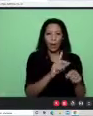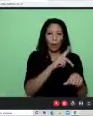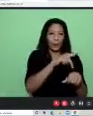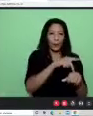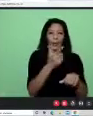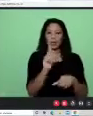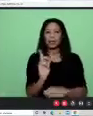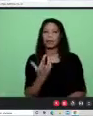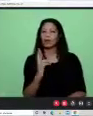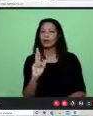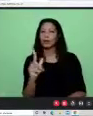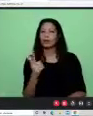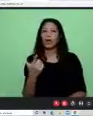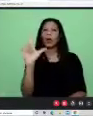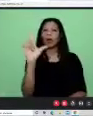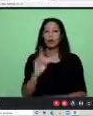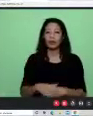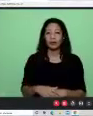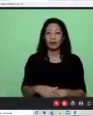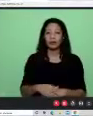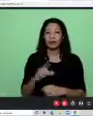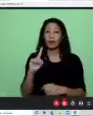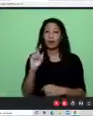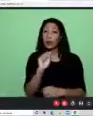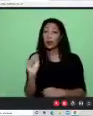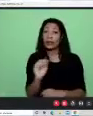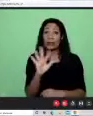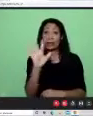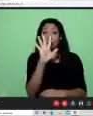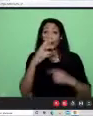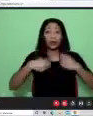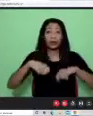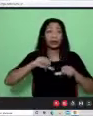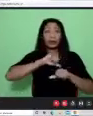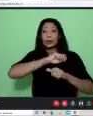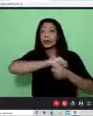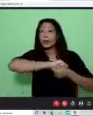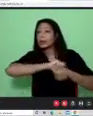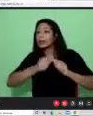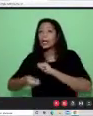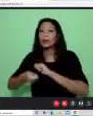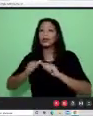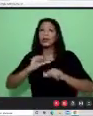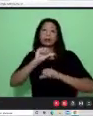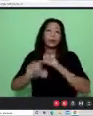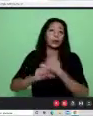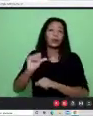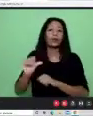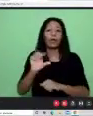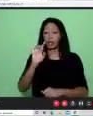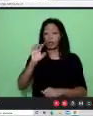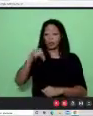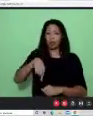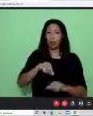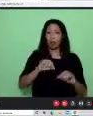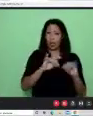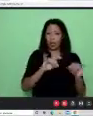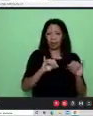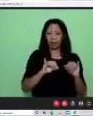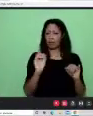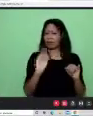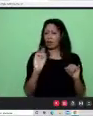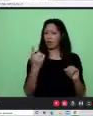que o município teve que buscar saídas alternativas, e não é só Parnamirim. Então, provavelmente, a gente vai ver aí um formato diferente de pavimento, que não